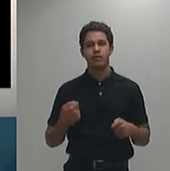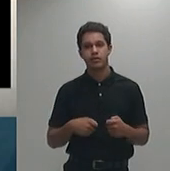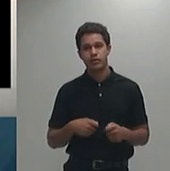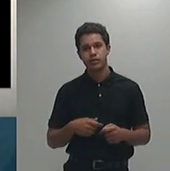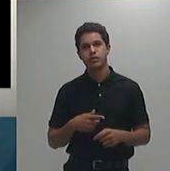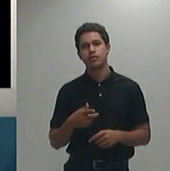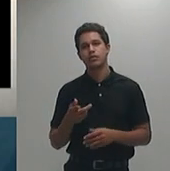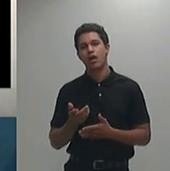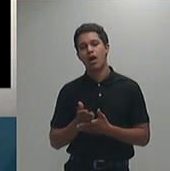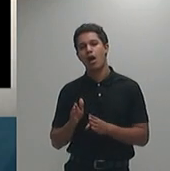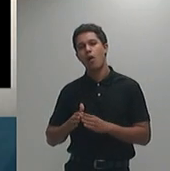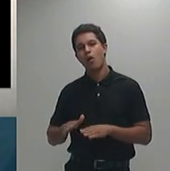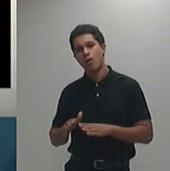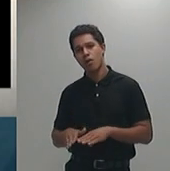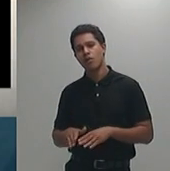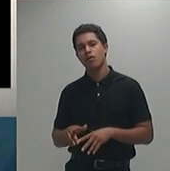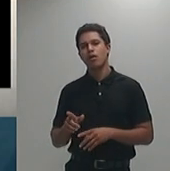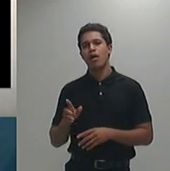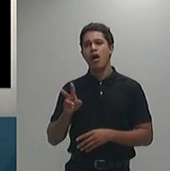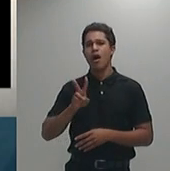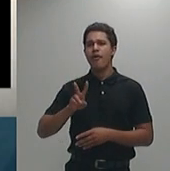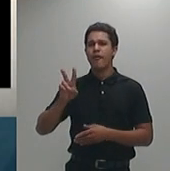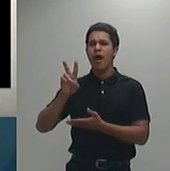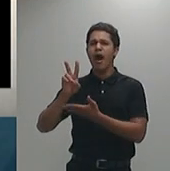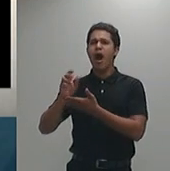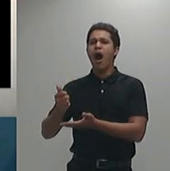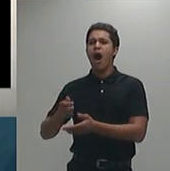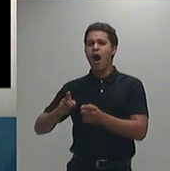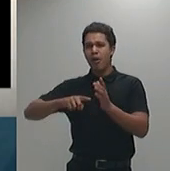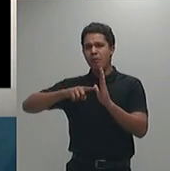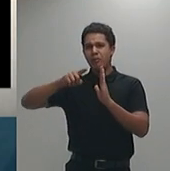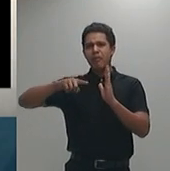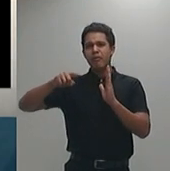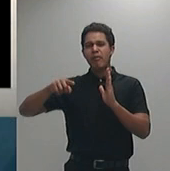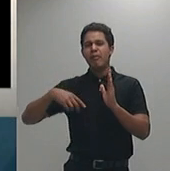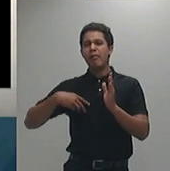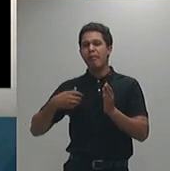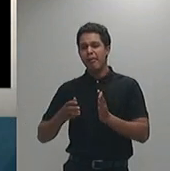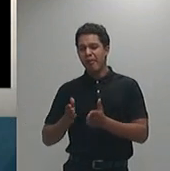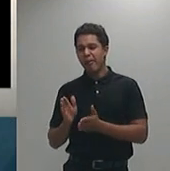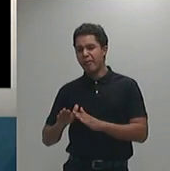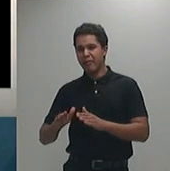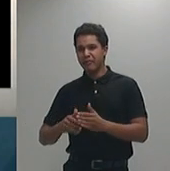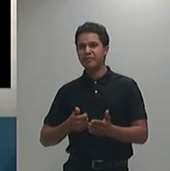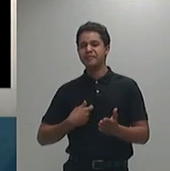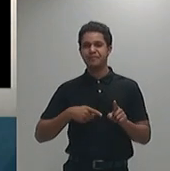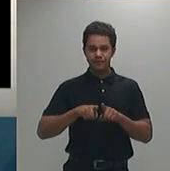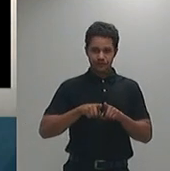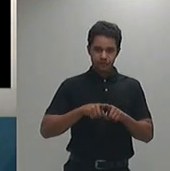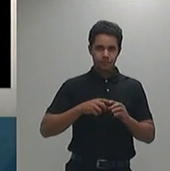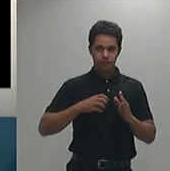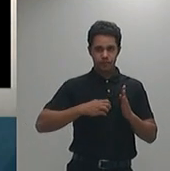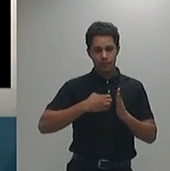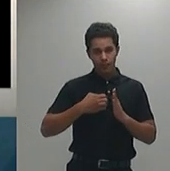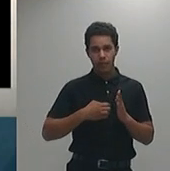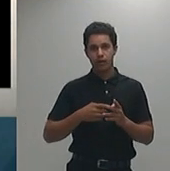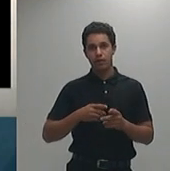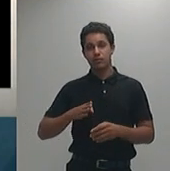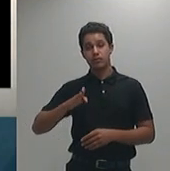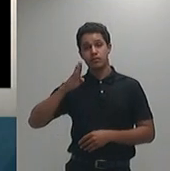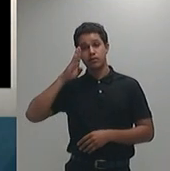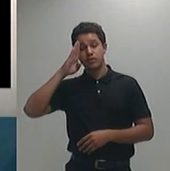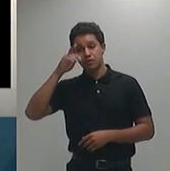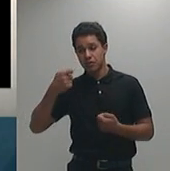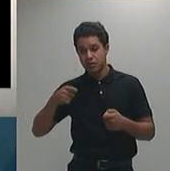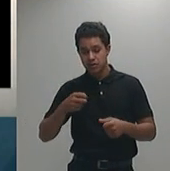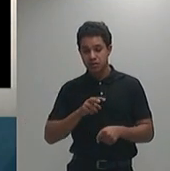em favor do mercado em favor das companhias que as a dividir um ser o alvo de proteção seja